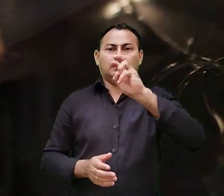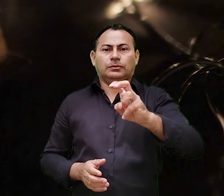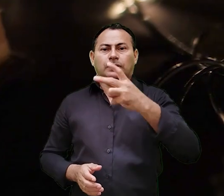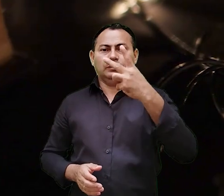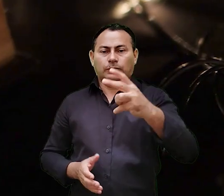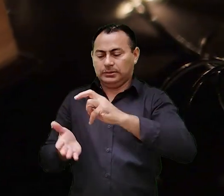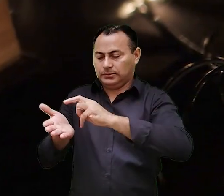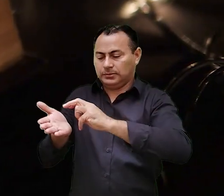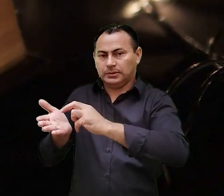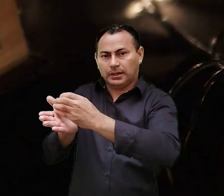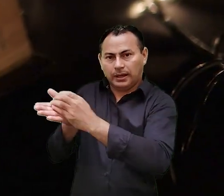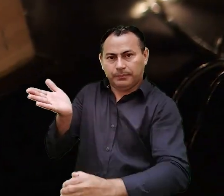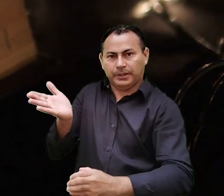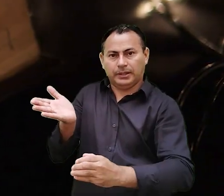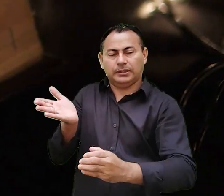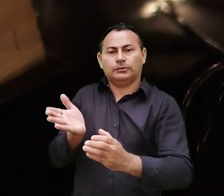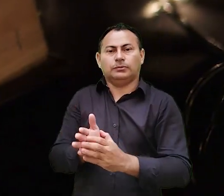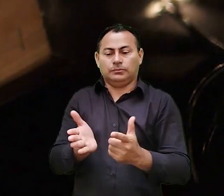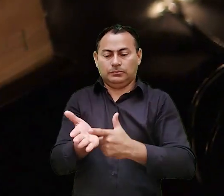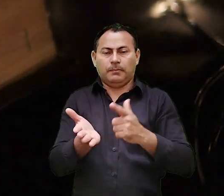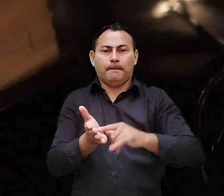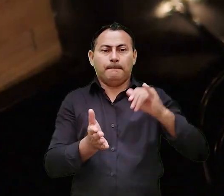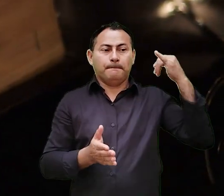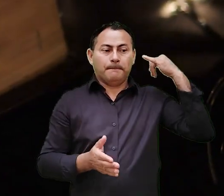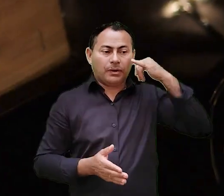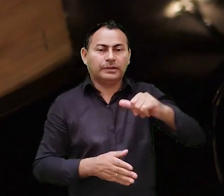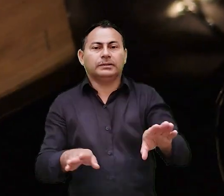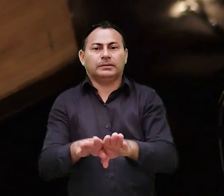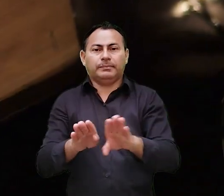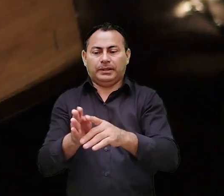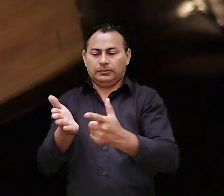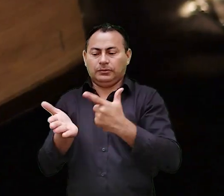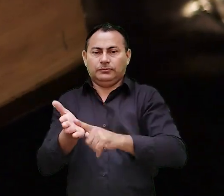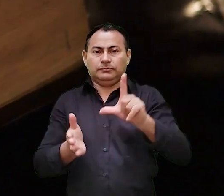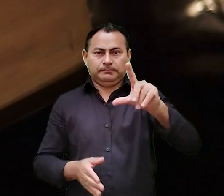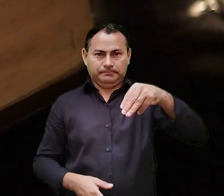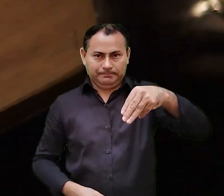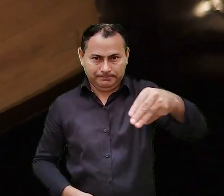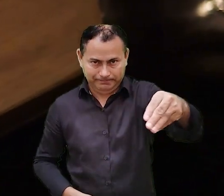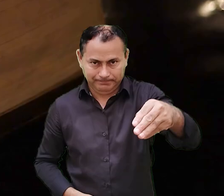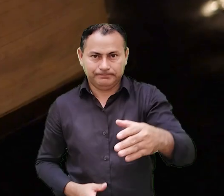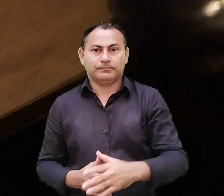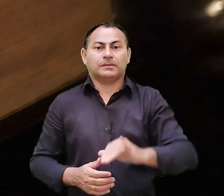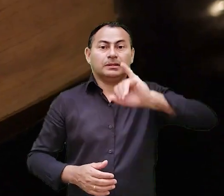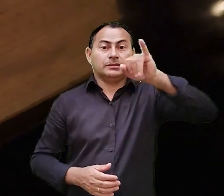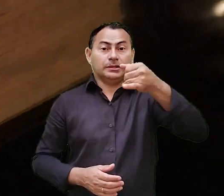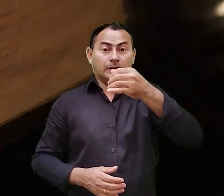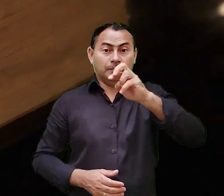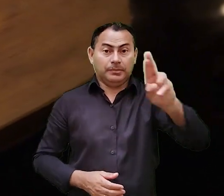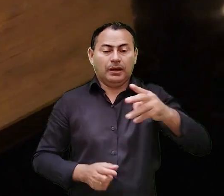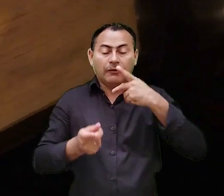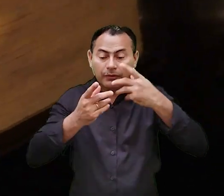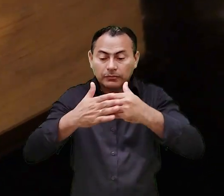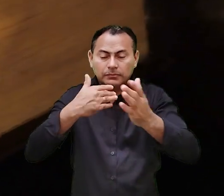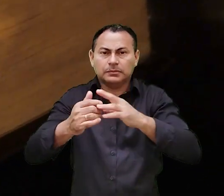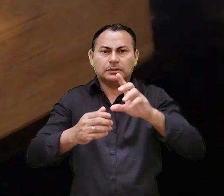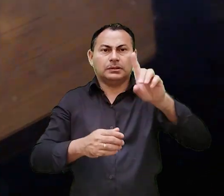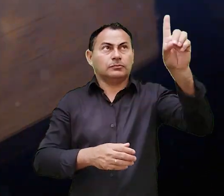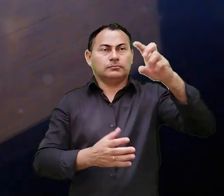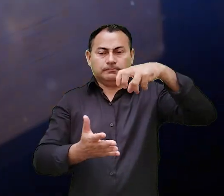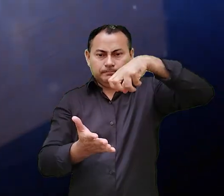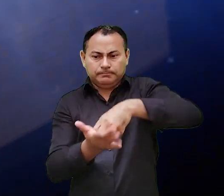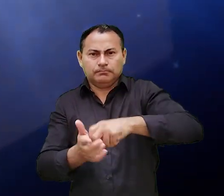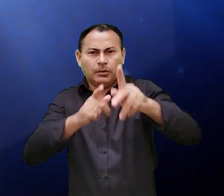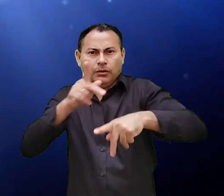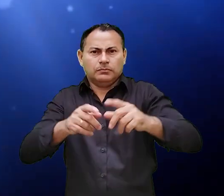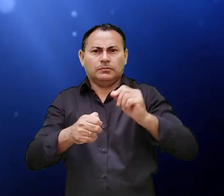nos 52 capítulos do seu livro profético e também do livro de Lamentações. Jeremias viu a mão de Deus castigando